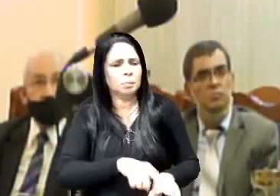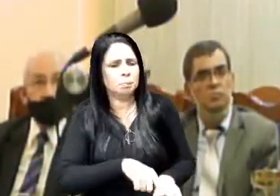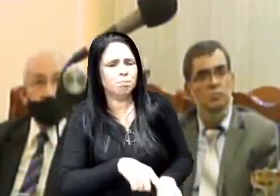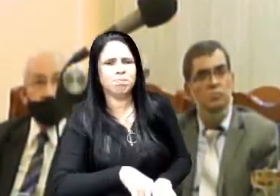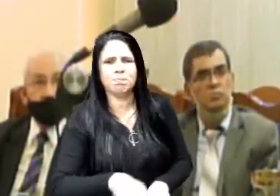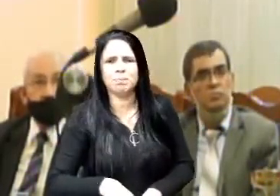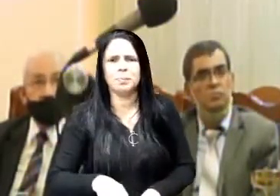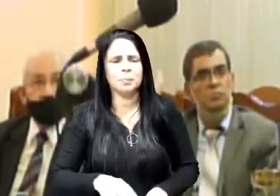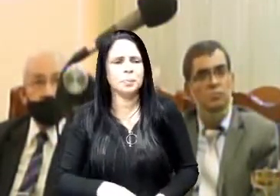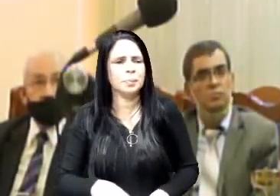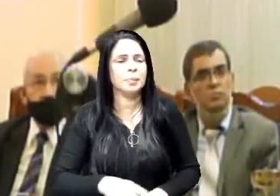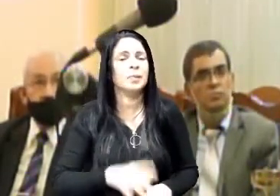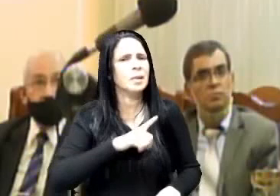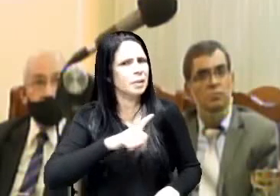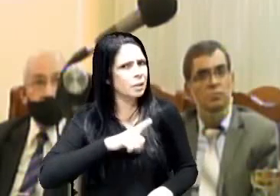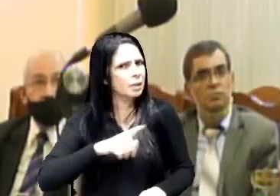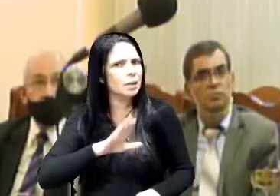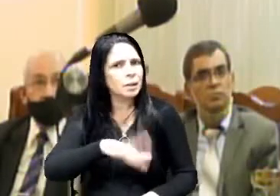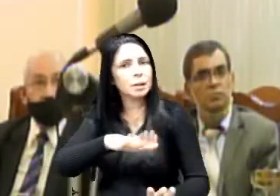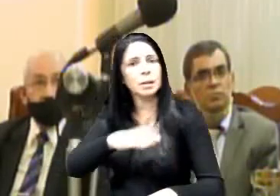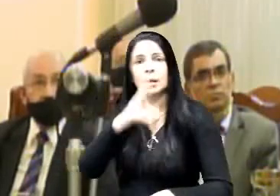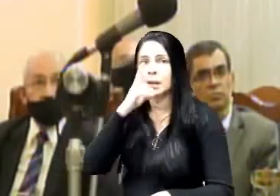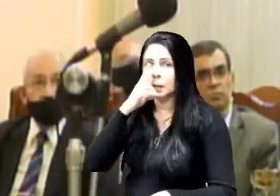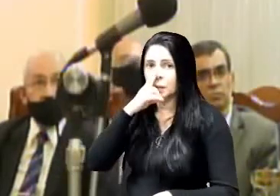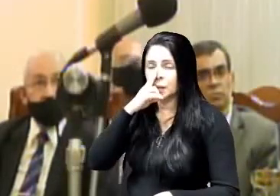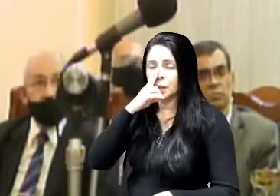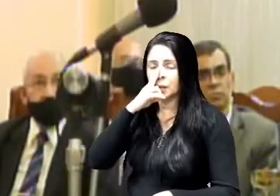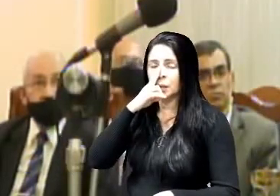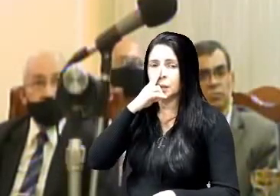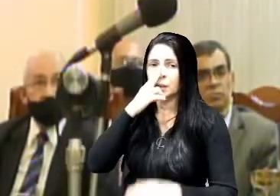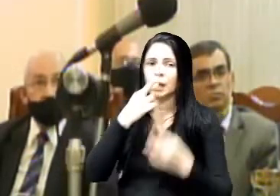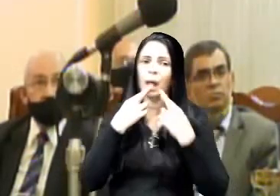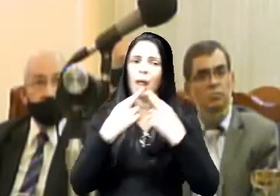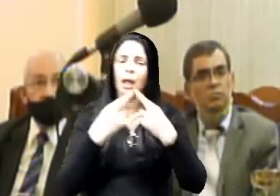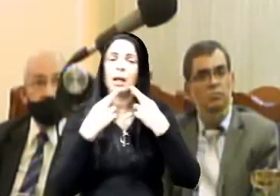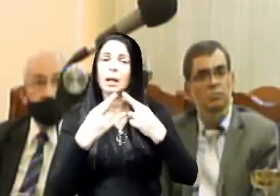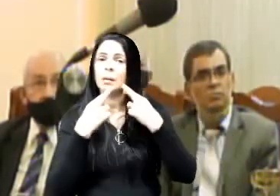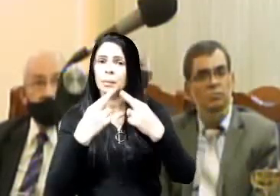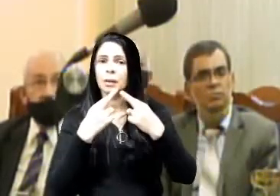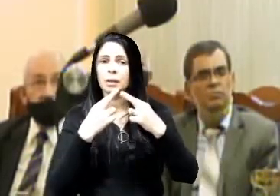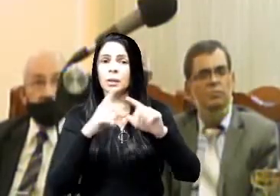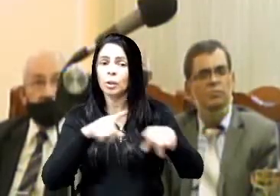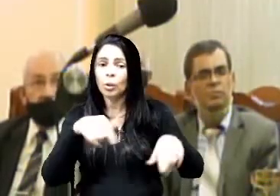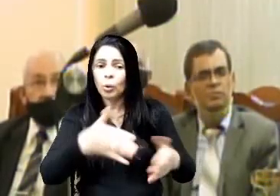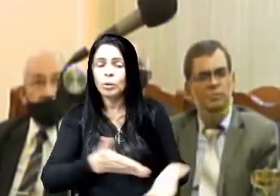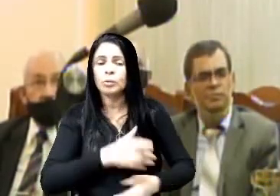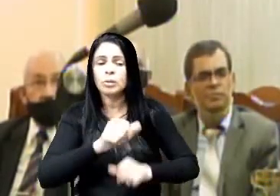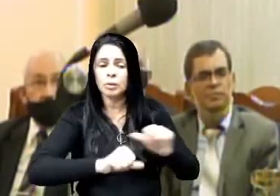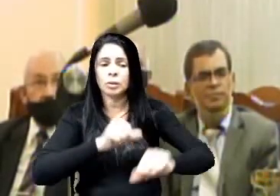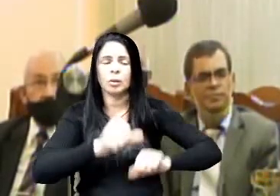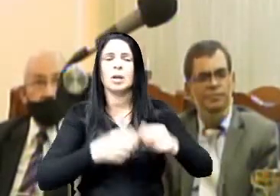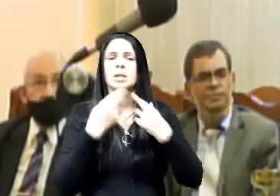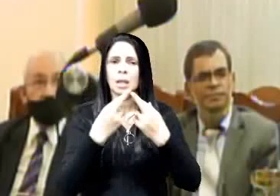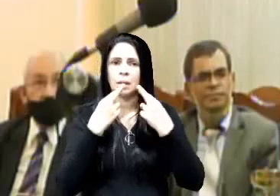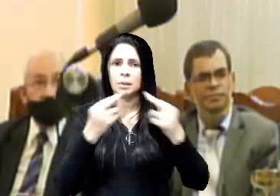Tem crente aqui que está reclamando, e hoje você vai trocar essa reclamação por glória a Deus.